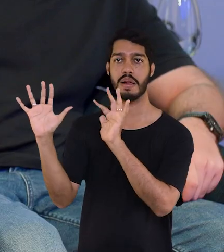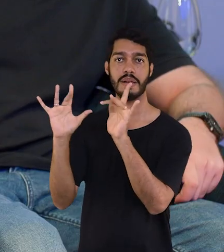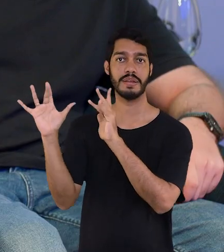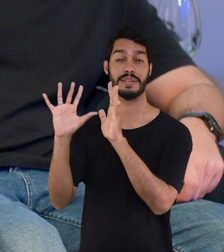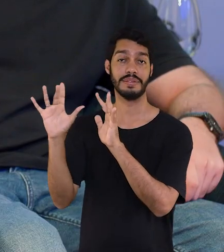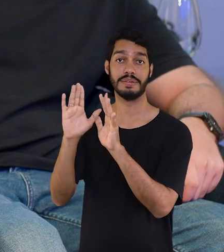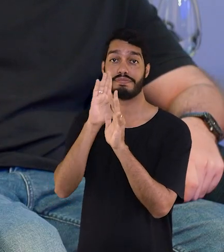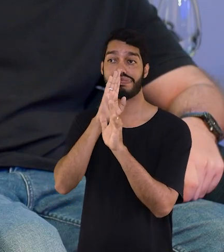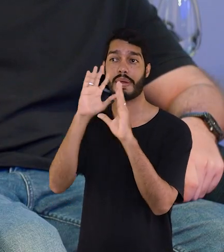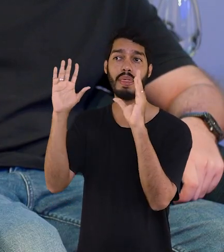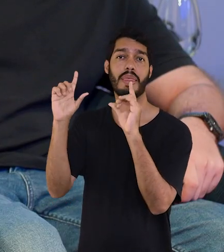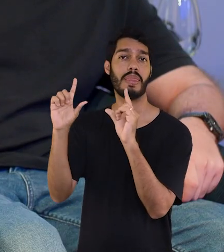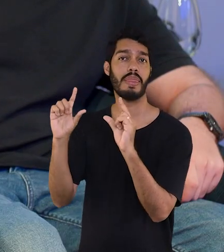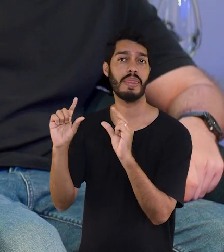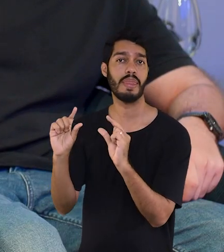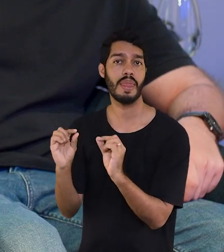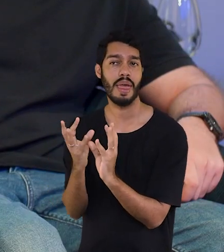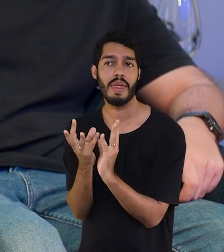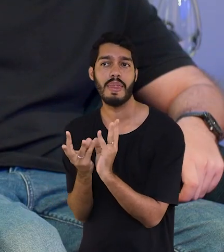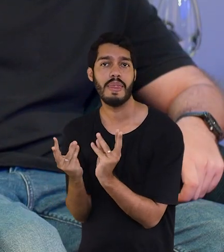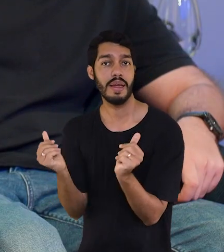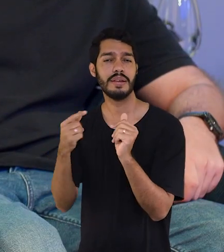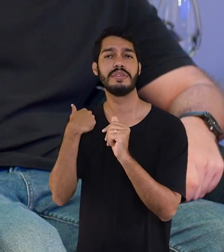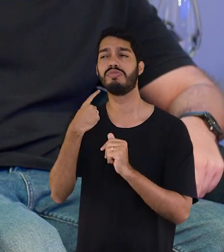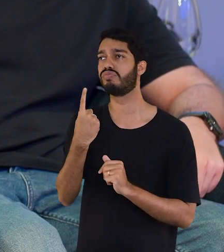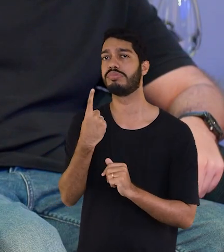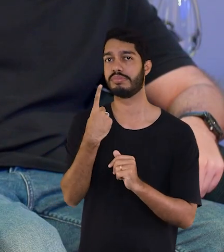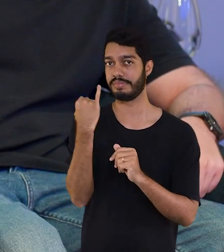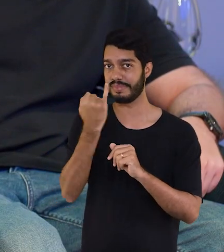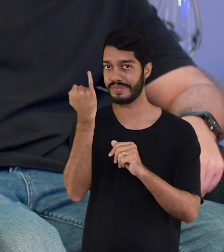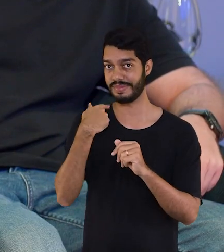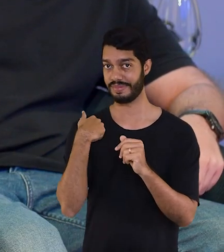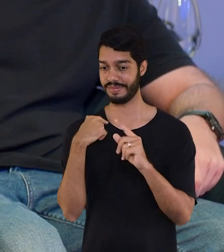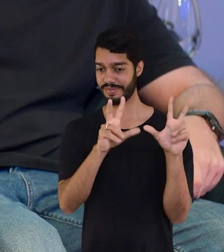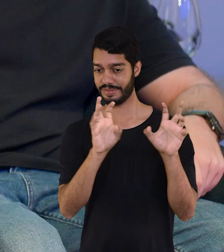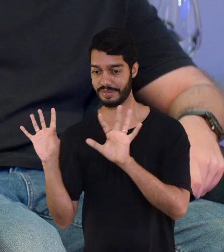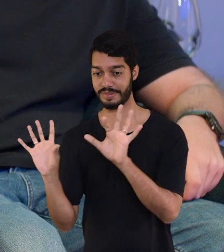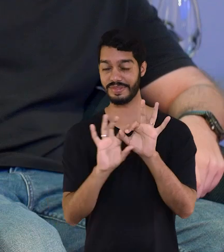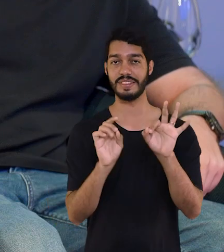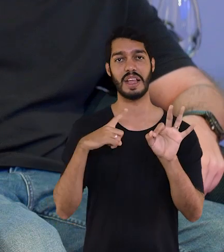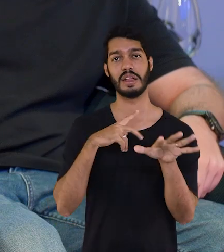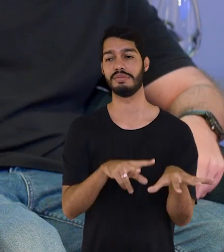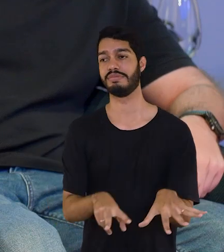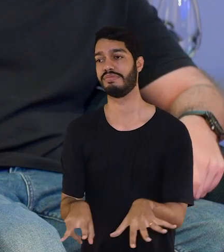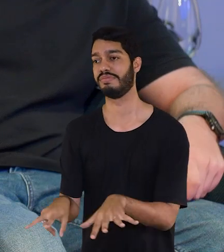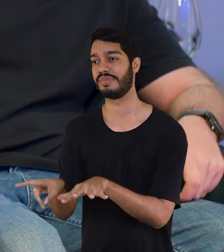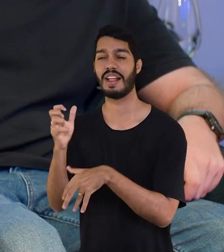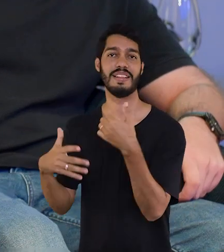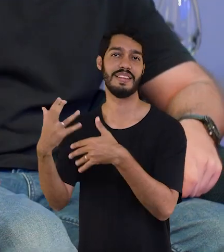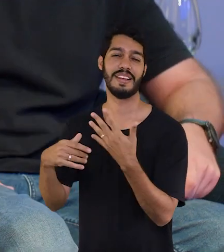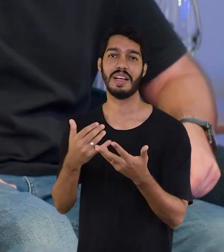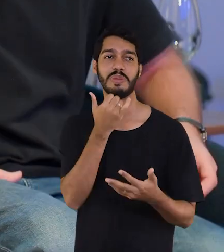cérebro, o fator do pensar. E tem um conceito muito importante que eu gostaria que vocês refletissem sobre, né? Se a gente emendar esse assunto aqui, nossa, a gente vai ter